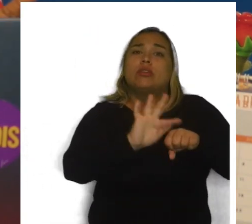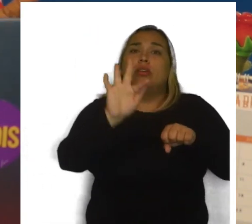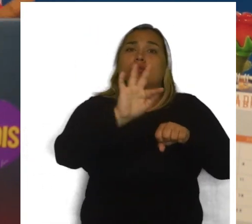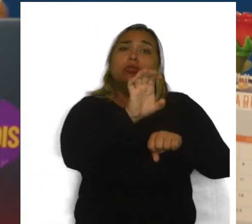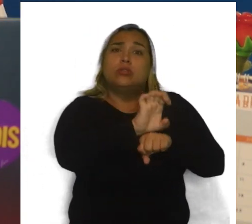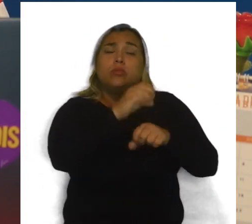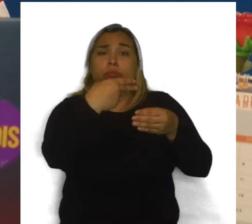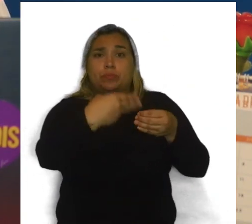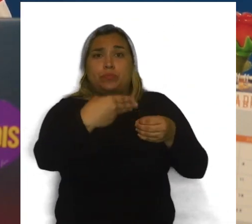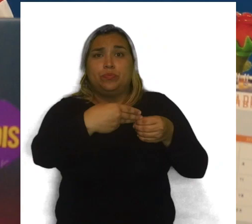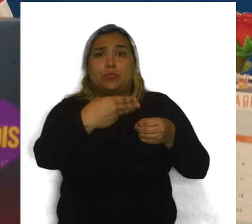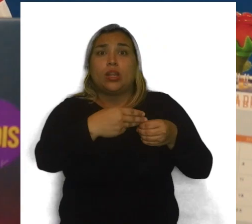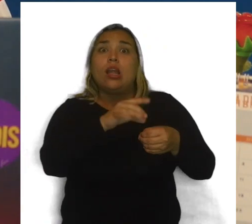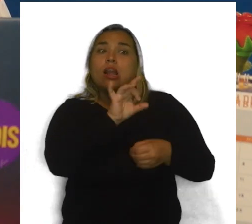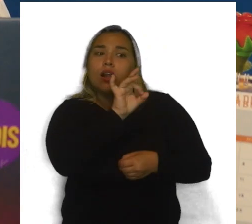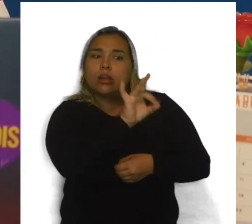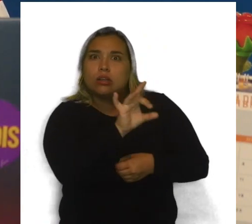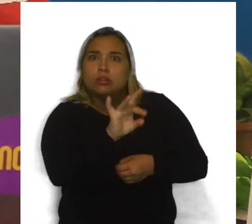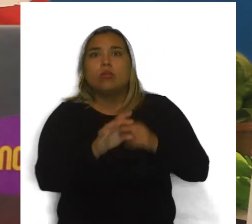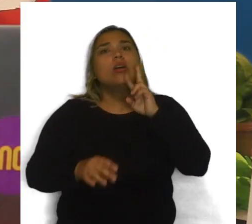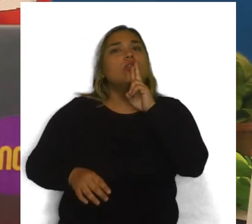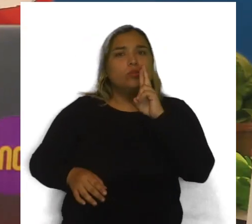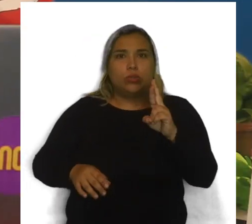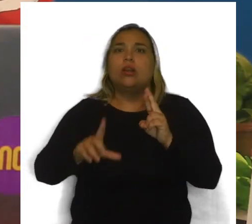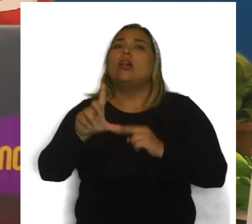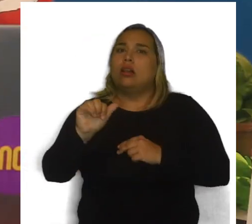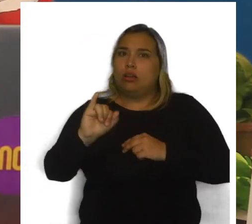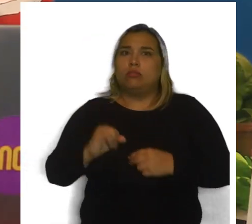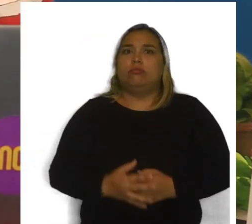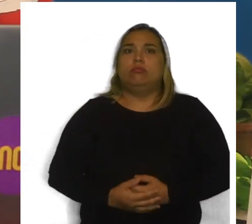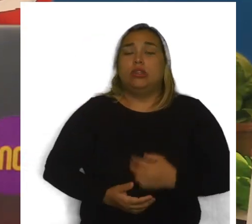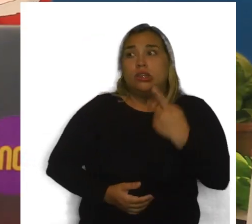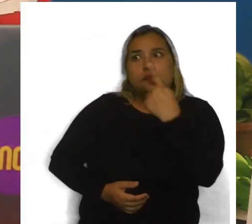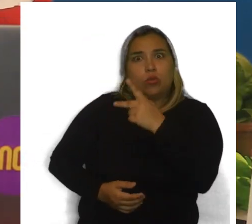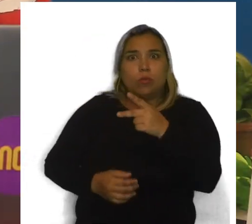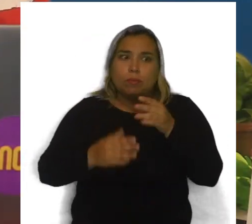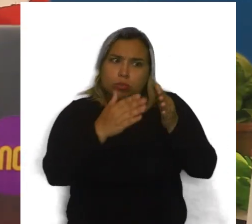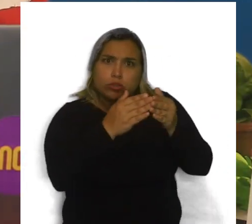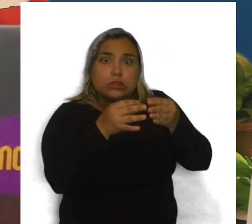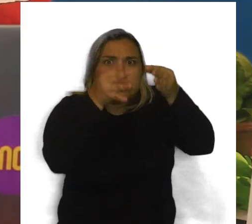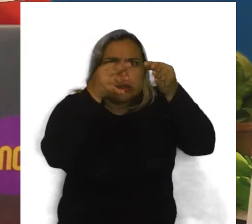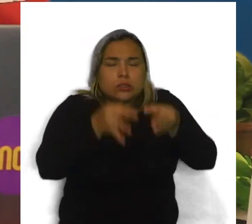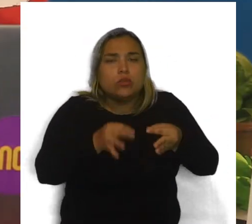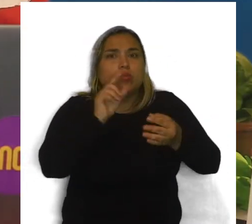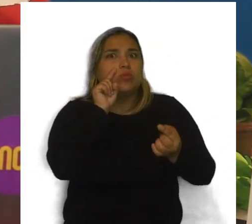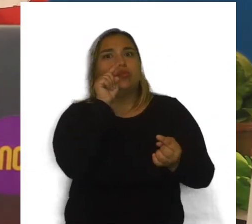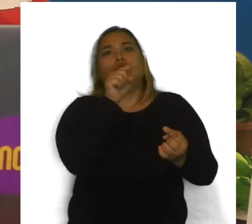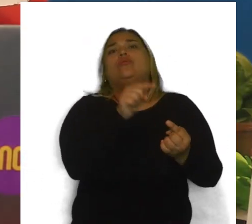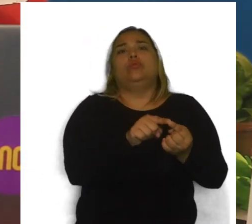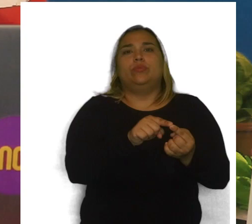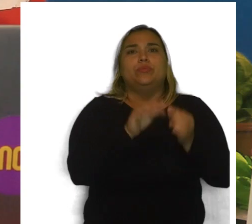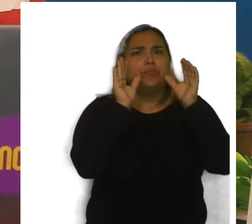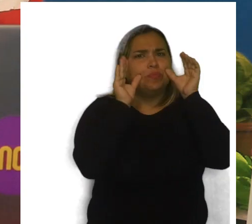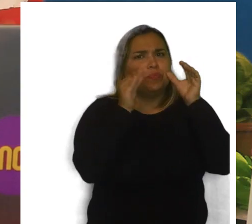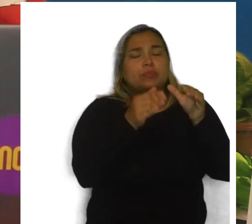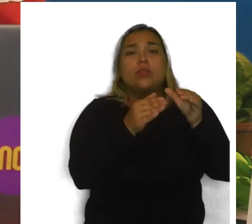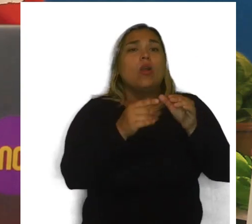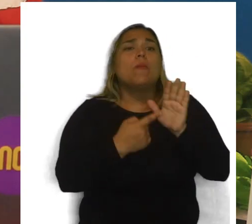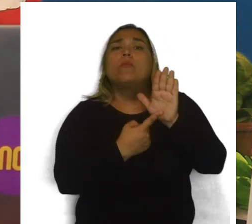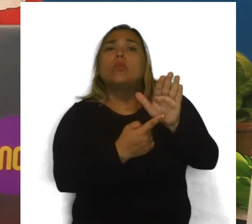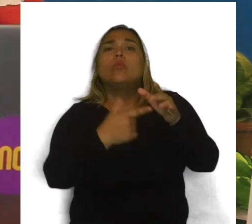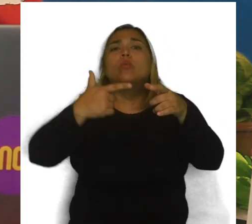e Municipal devem responder à lei. Teu pedido deve ser bem objetivo e específico. Aponte o local ou